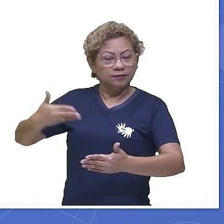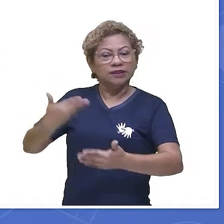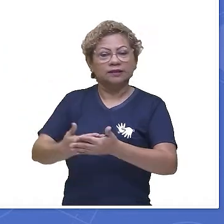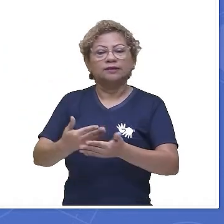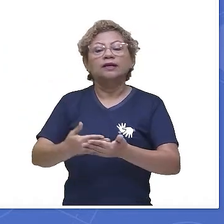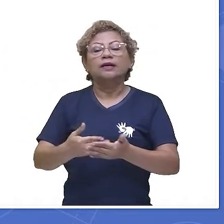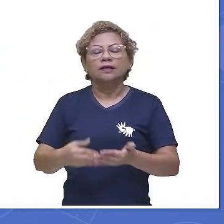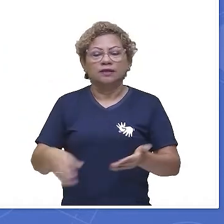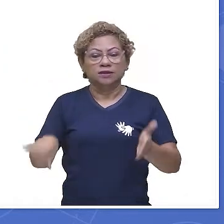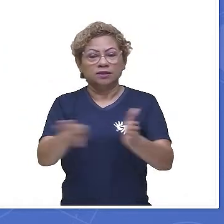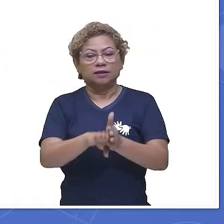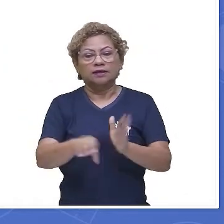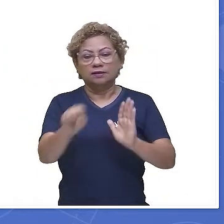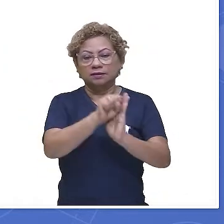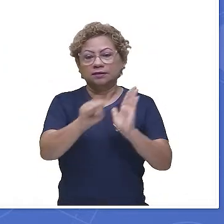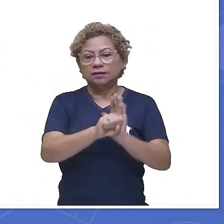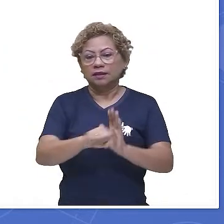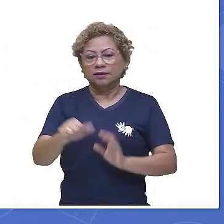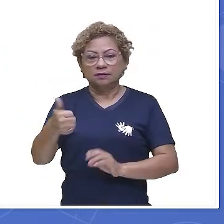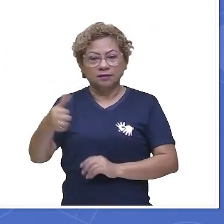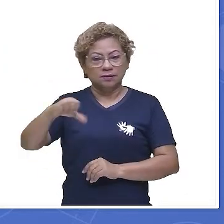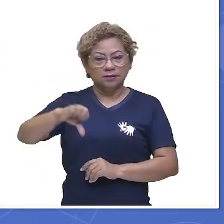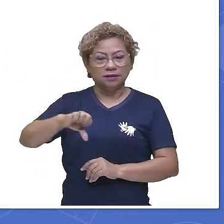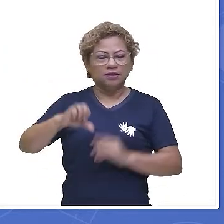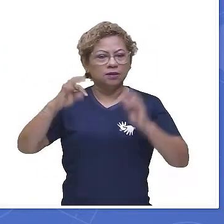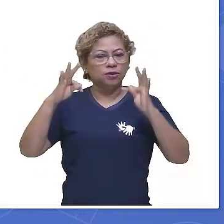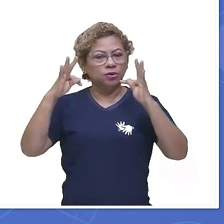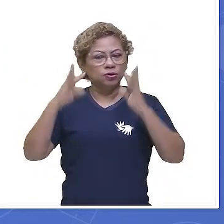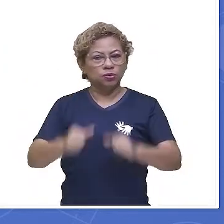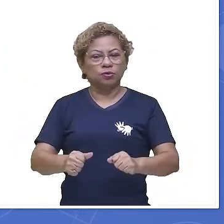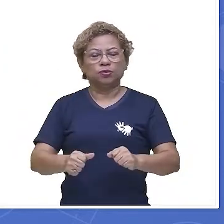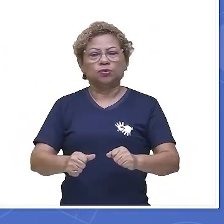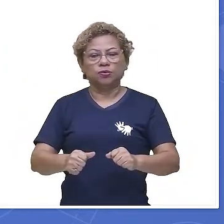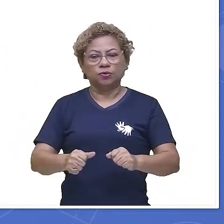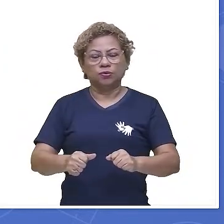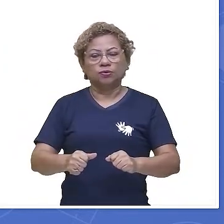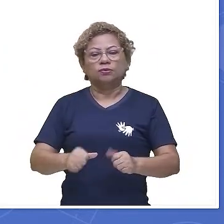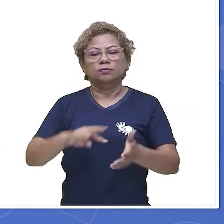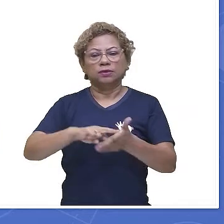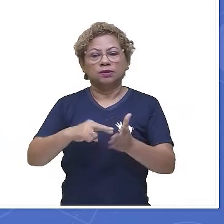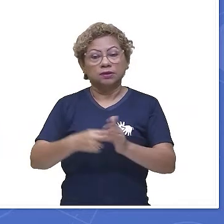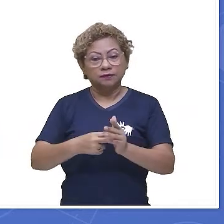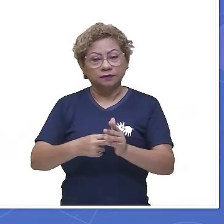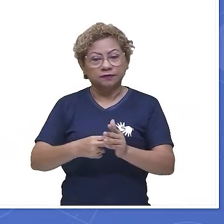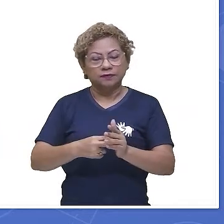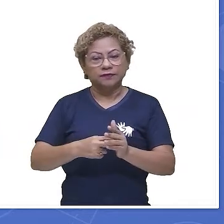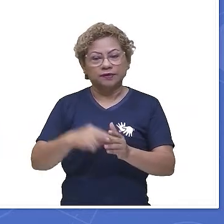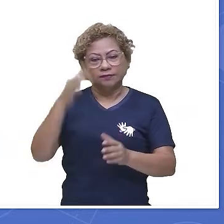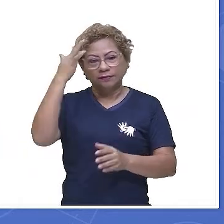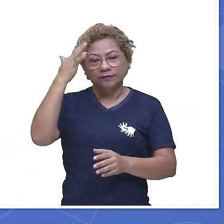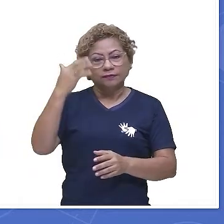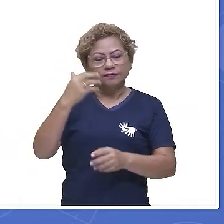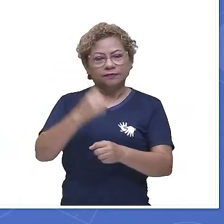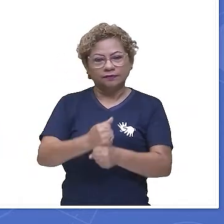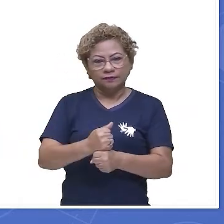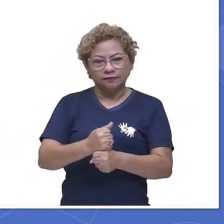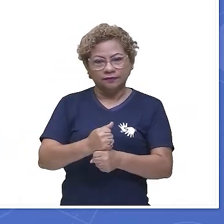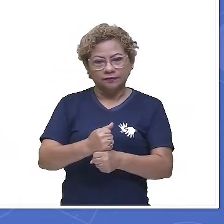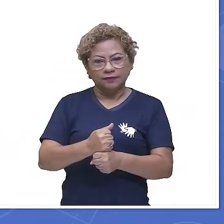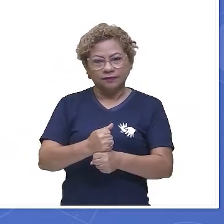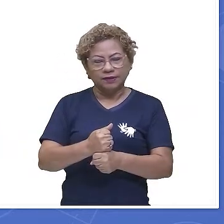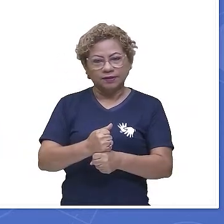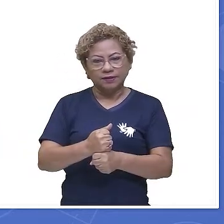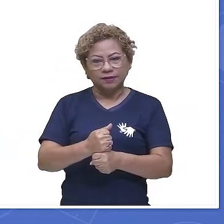XIX. Tudo isso é considerado como parte da física clássica, né, antes do século XIX.